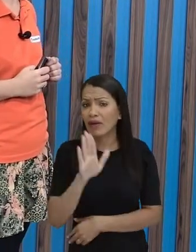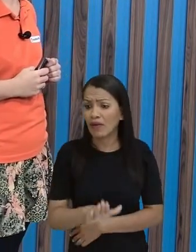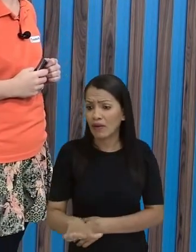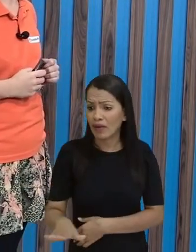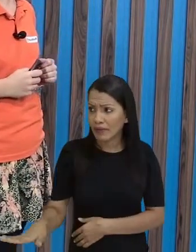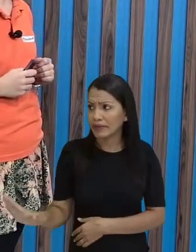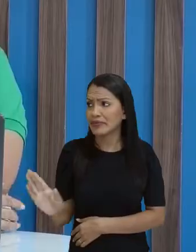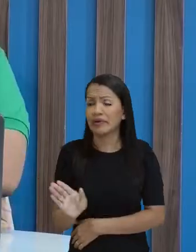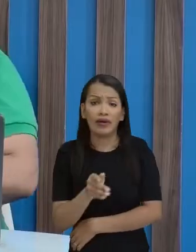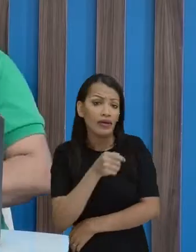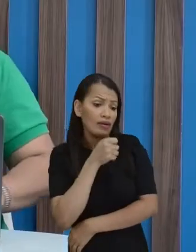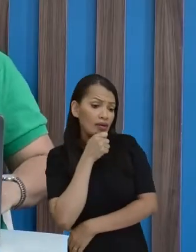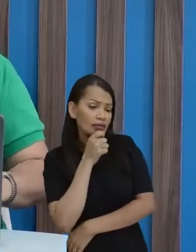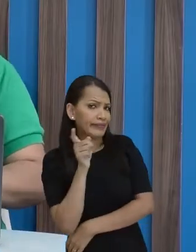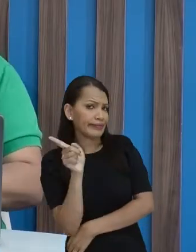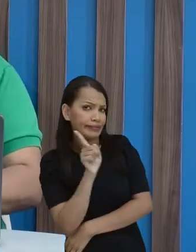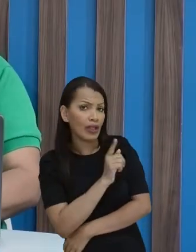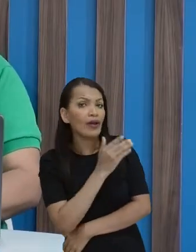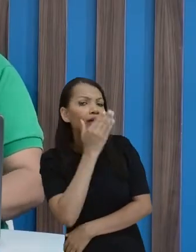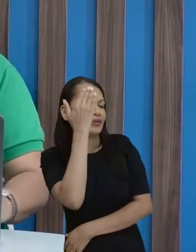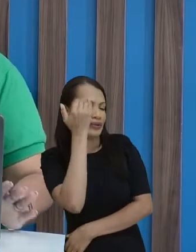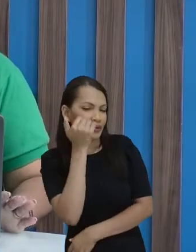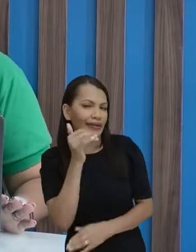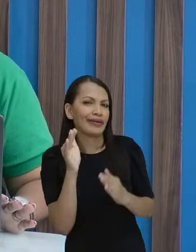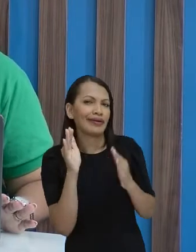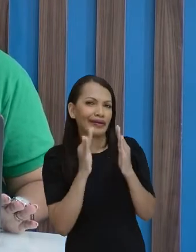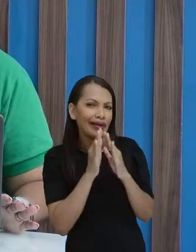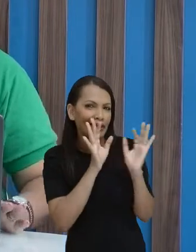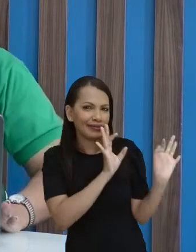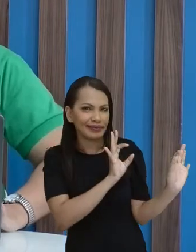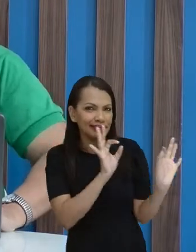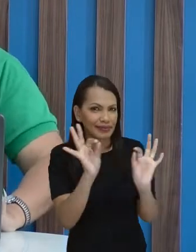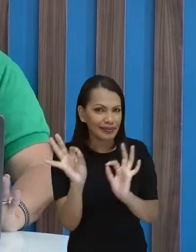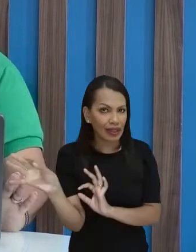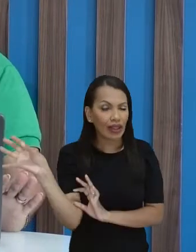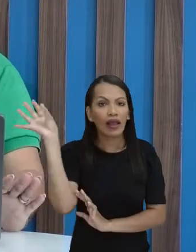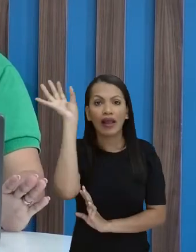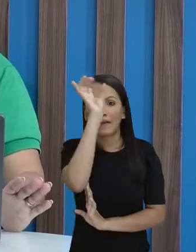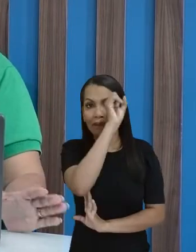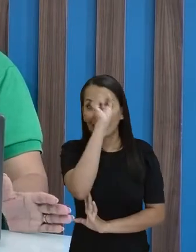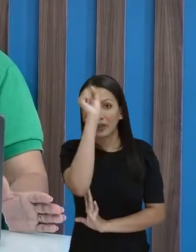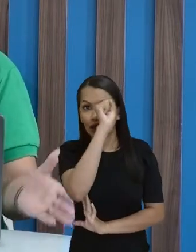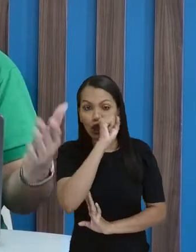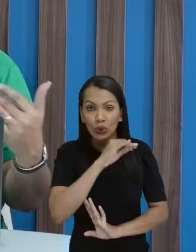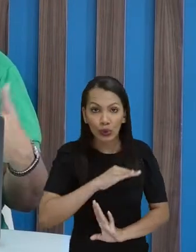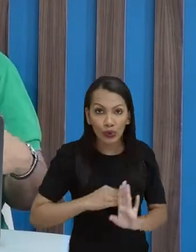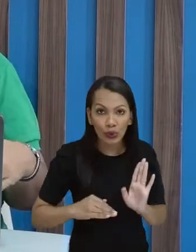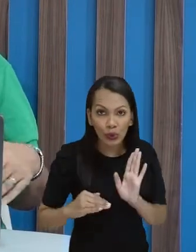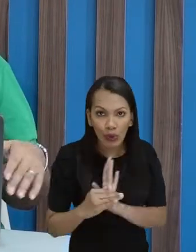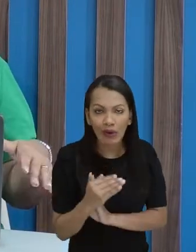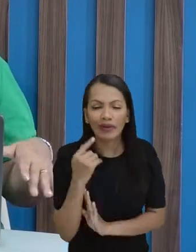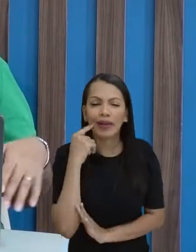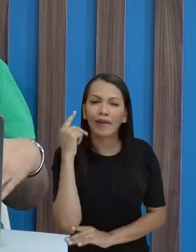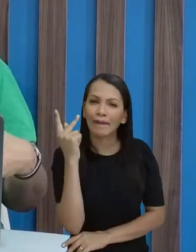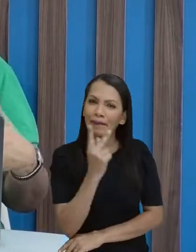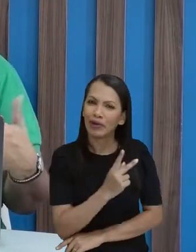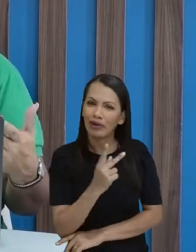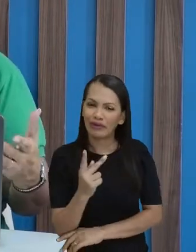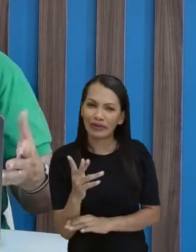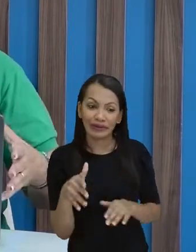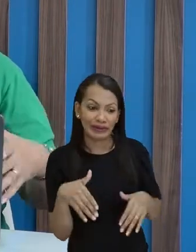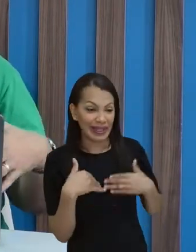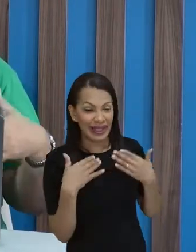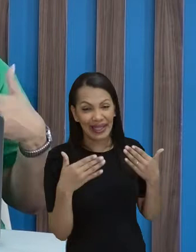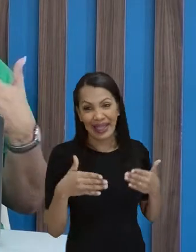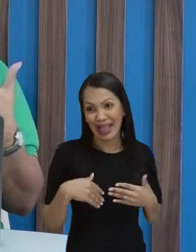criança? Ainda não, mas eu sei que eles estão em casa aí assistindo atentos, aprendendo tudo, né? E a gente vai dizendo a professora falar que ela se empolga